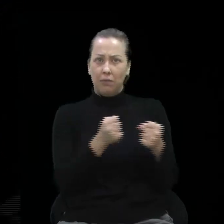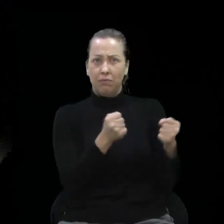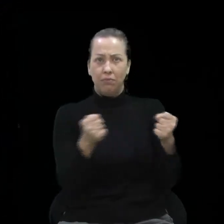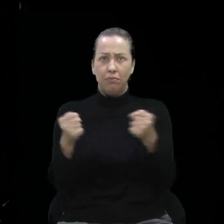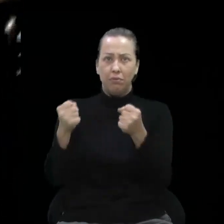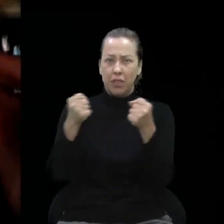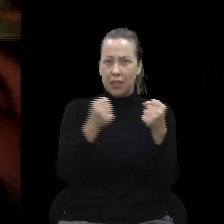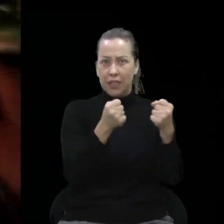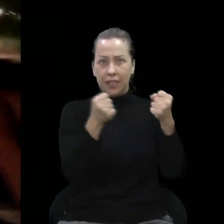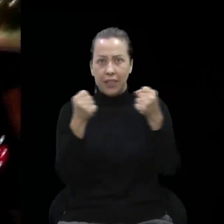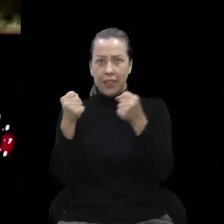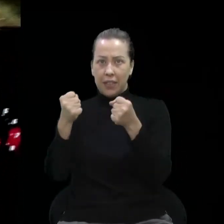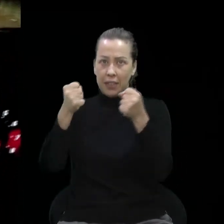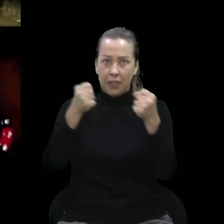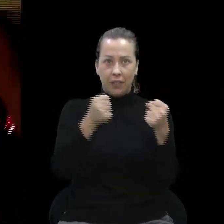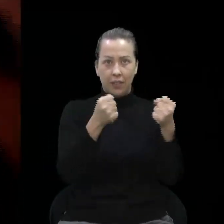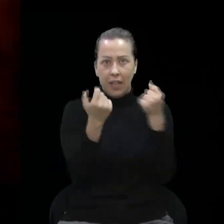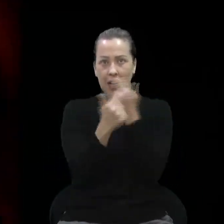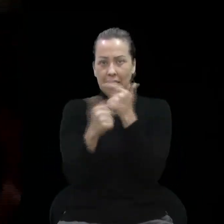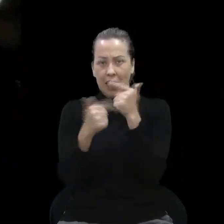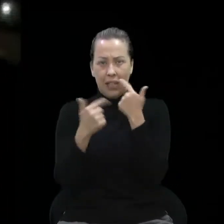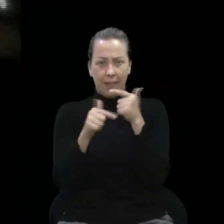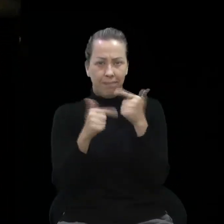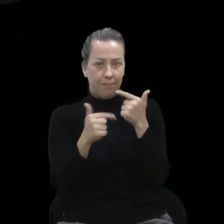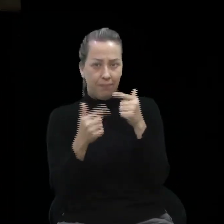Vou entrar aqui, ó.